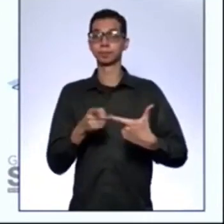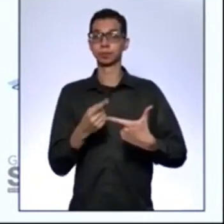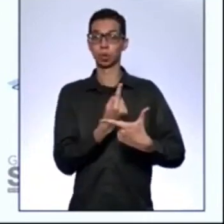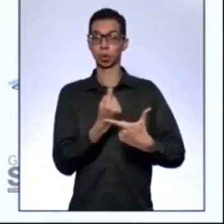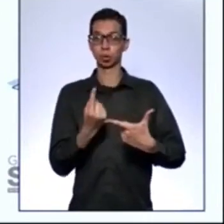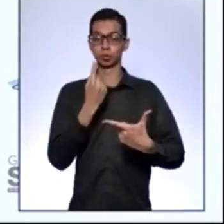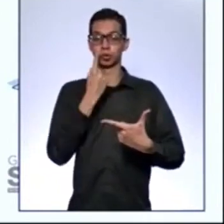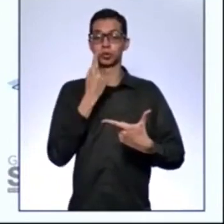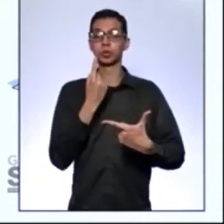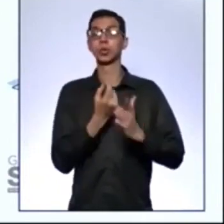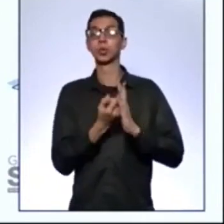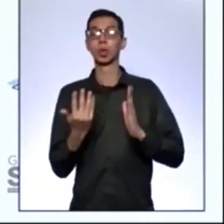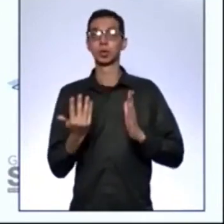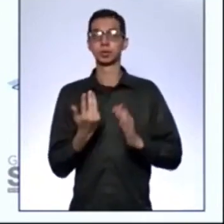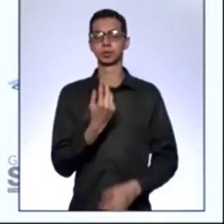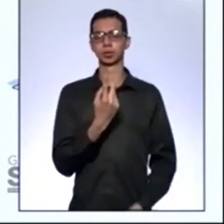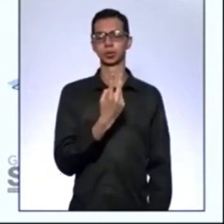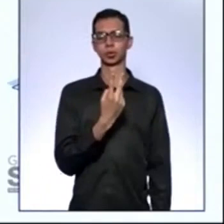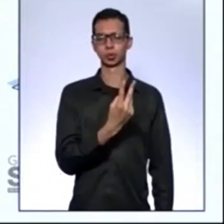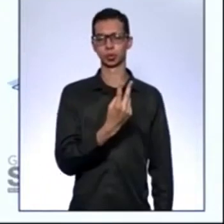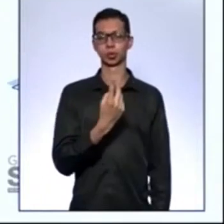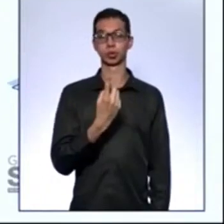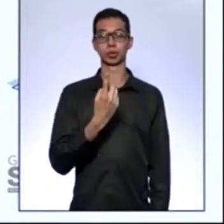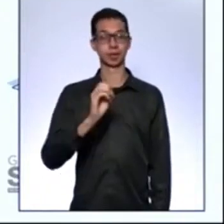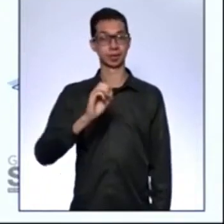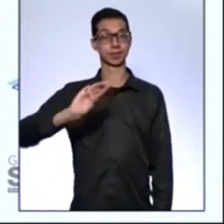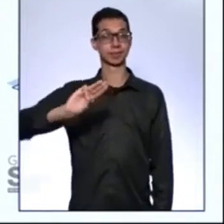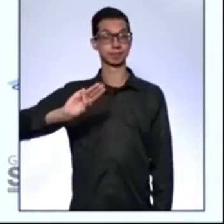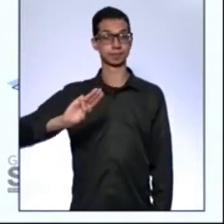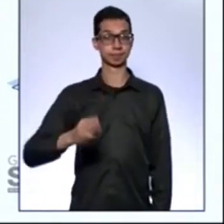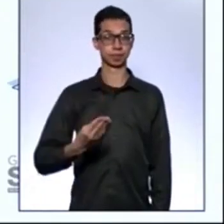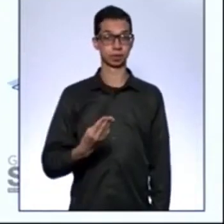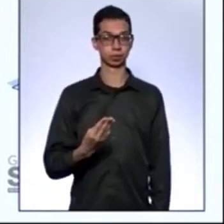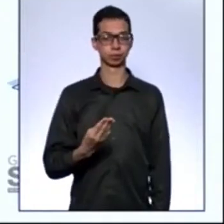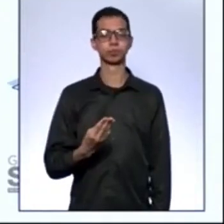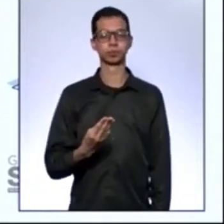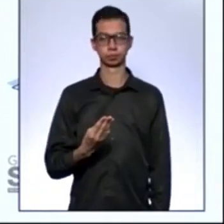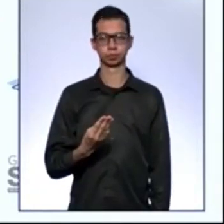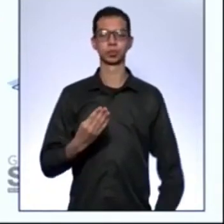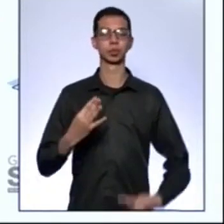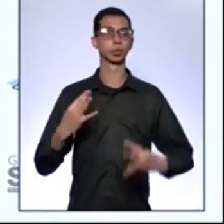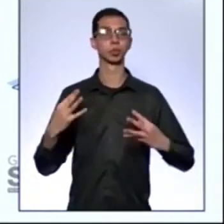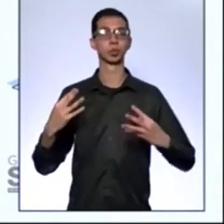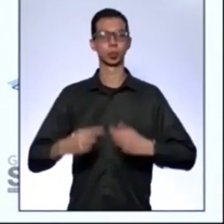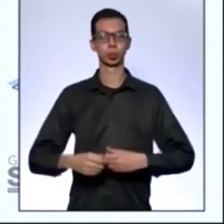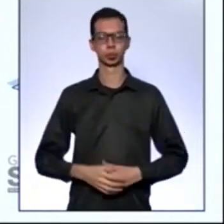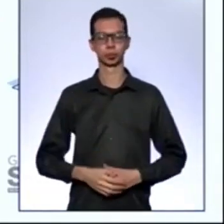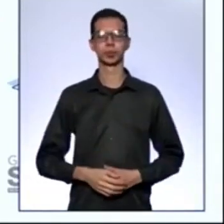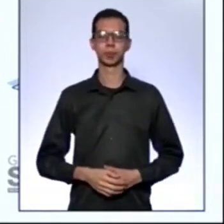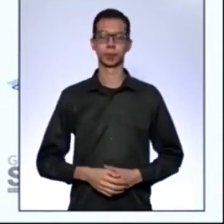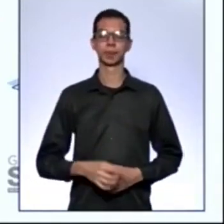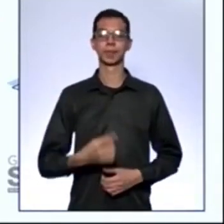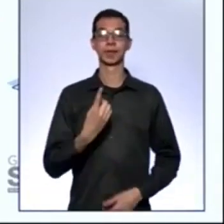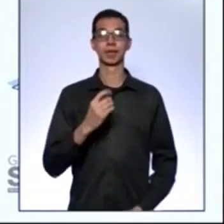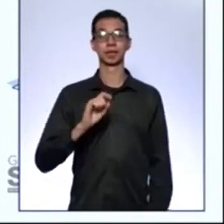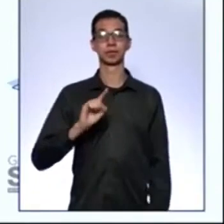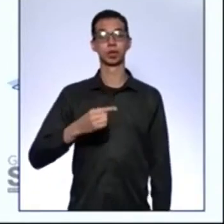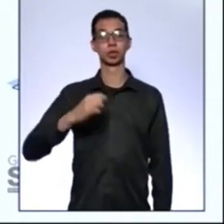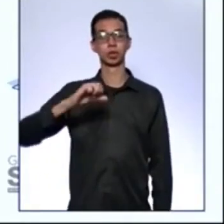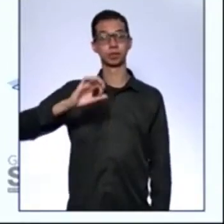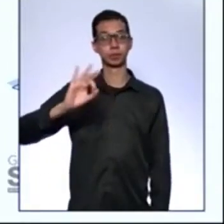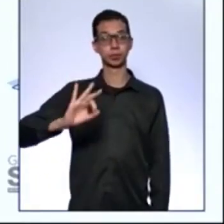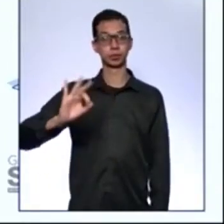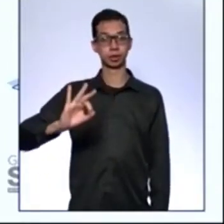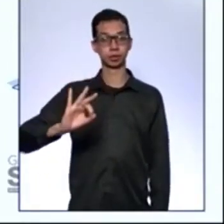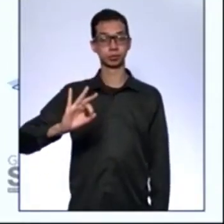210 milhões de 10 milhões o total Nos quais 10,9